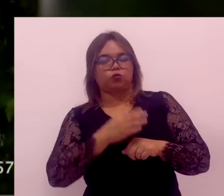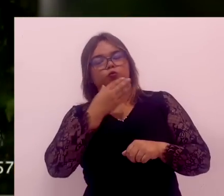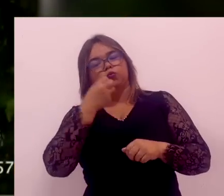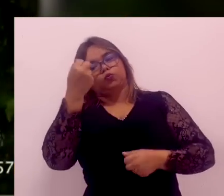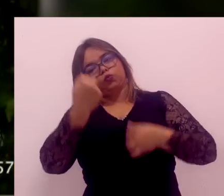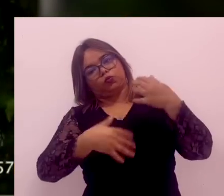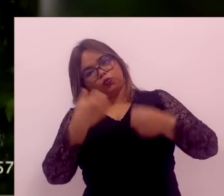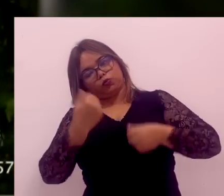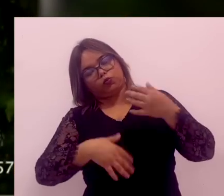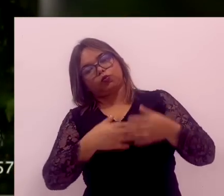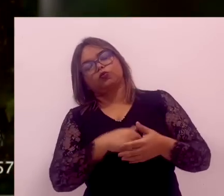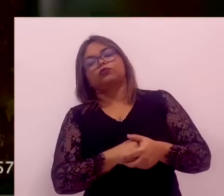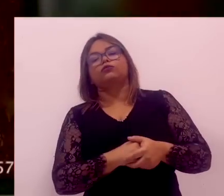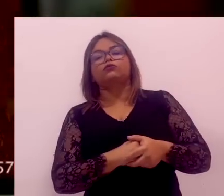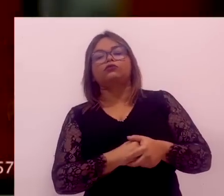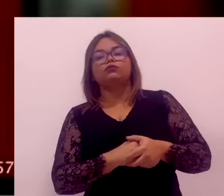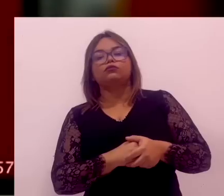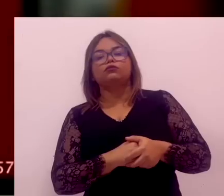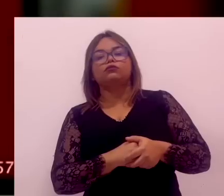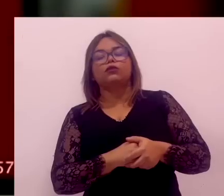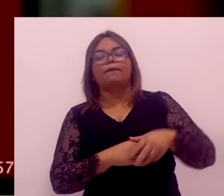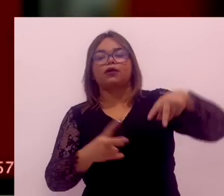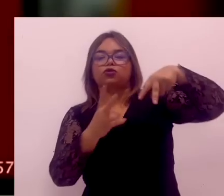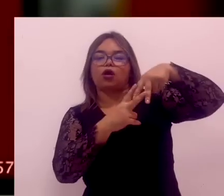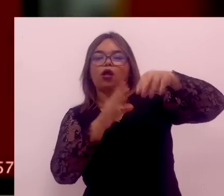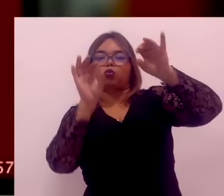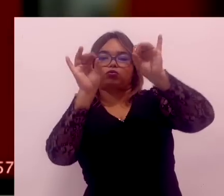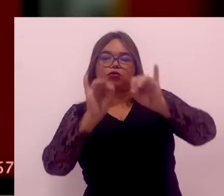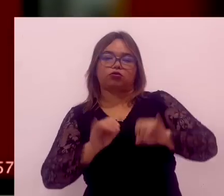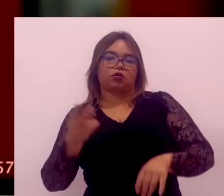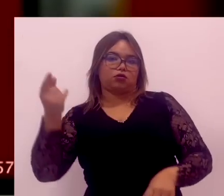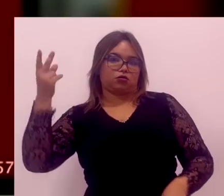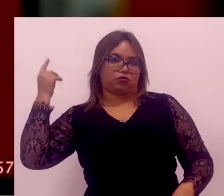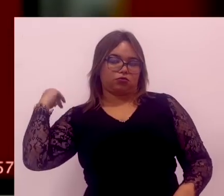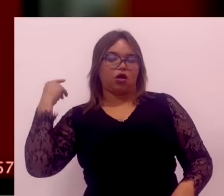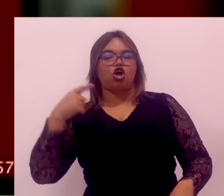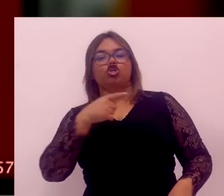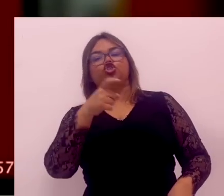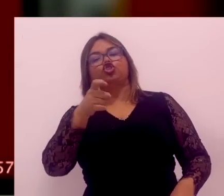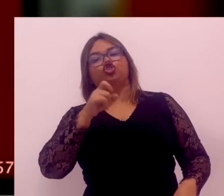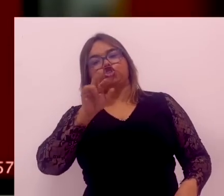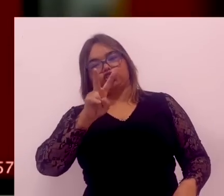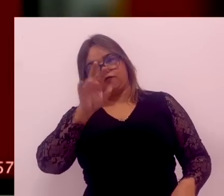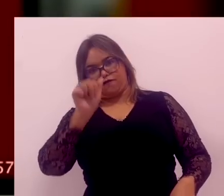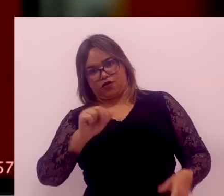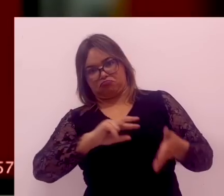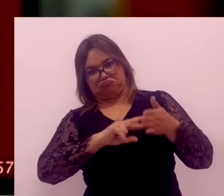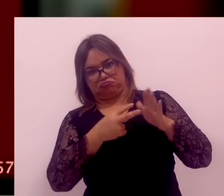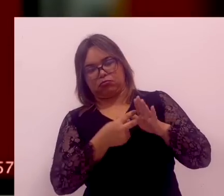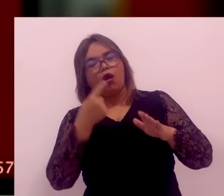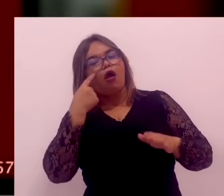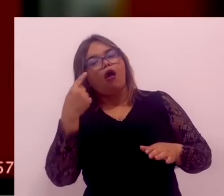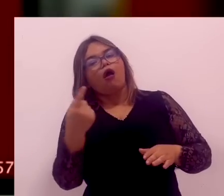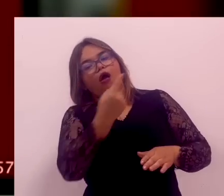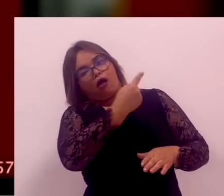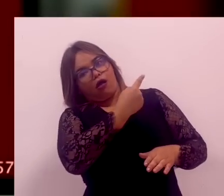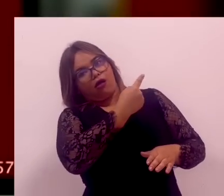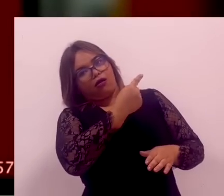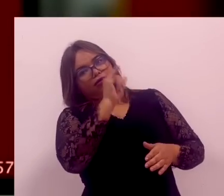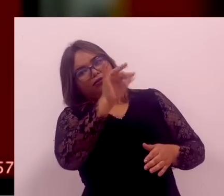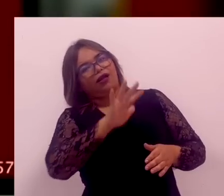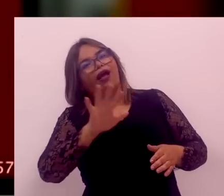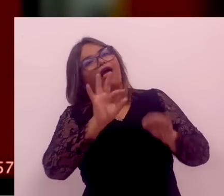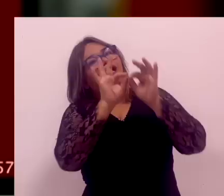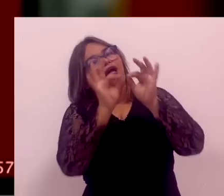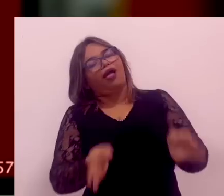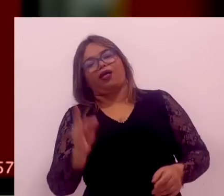aqui representado. Então, quando você vê um símbolo assim, não é tão simples quanto parece. Aqui está Kilburn Platt mostrando